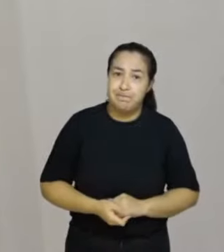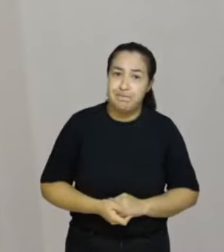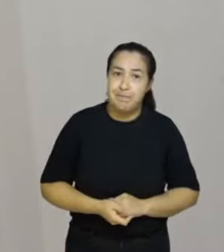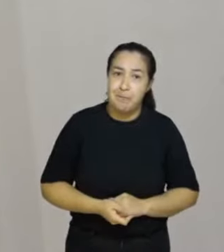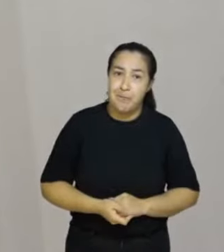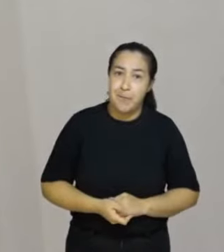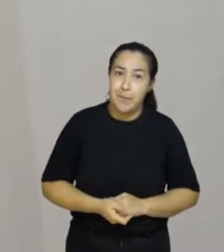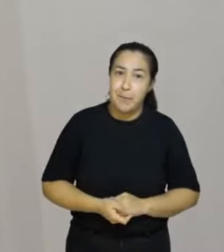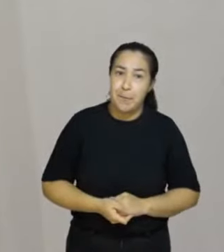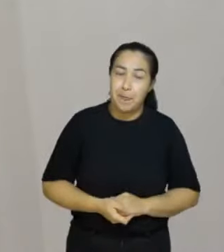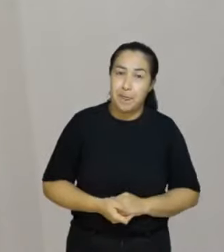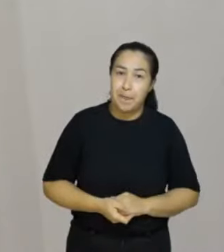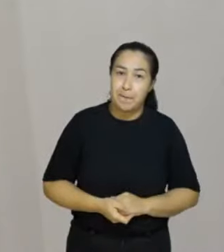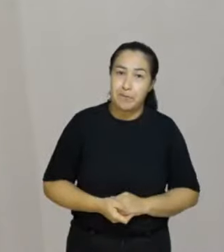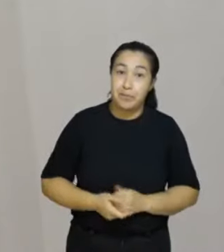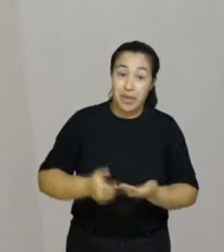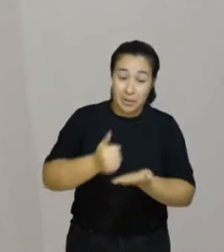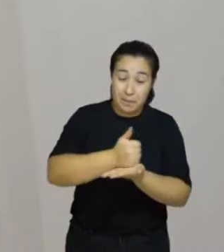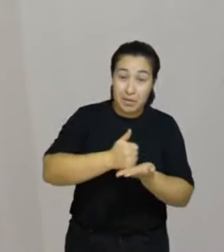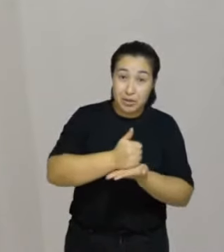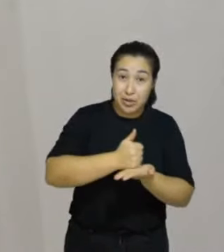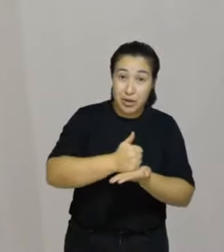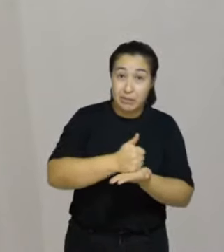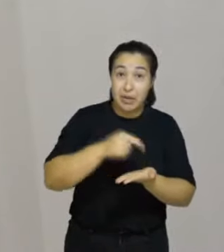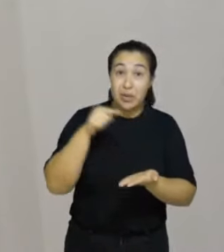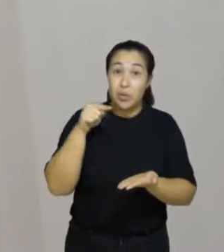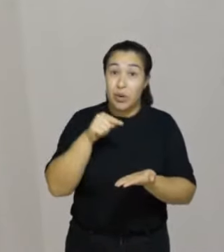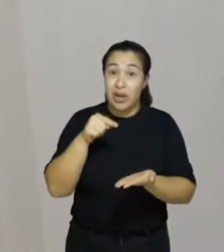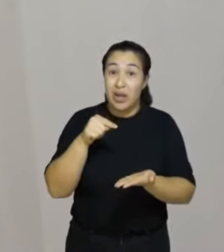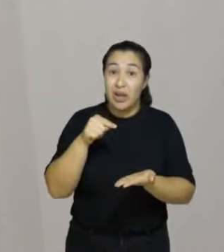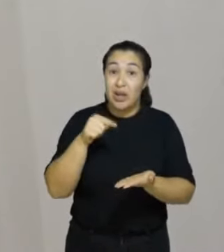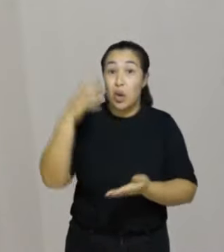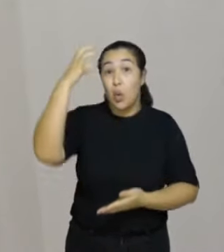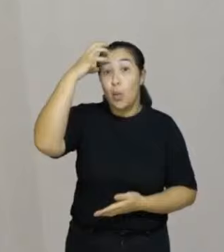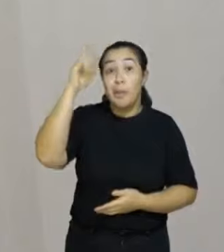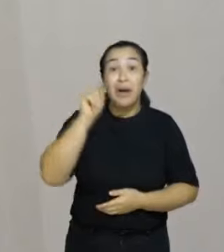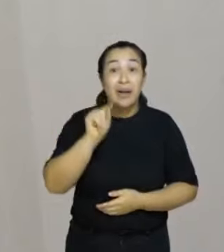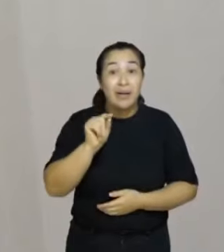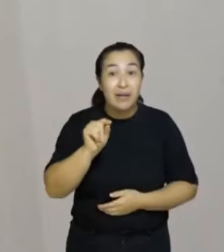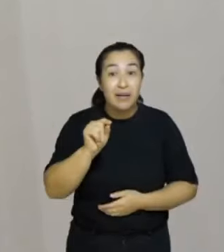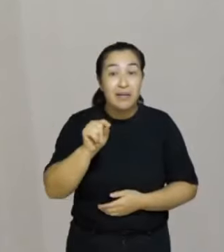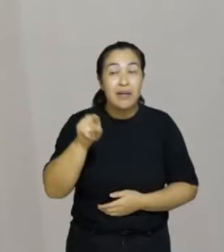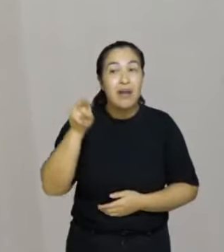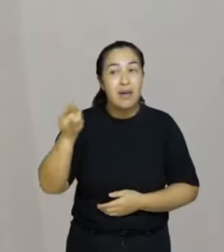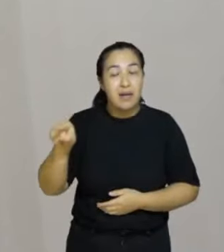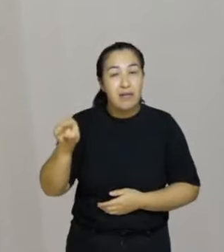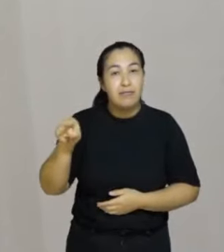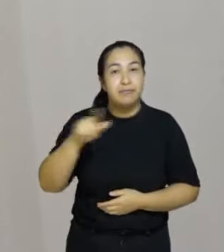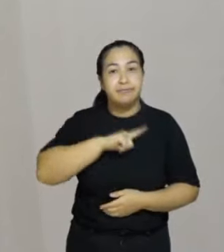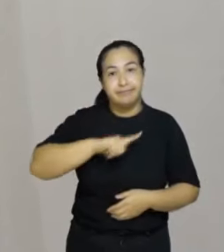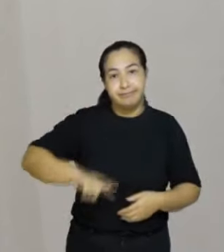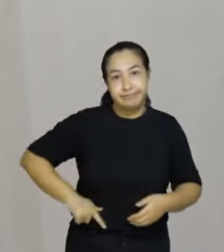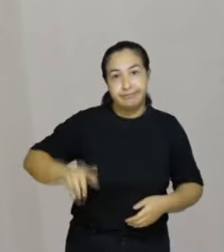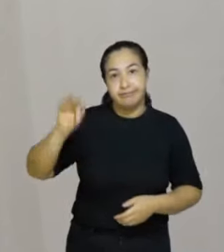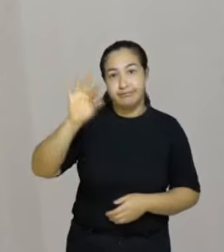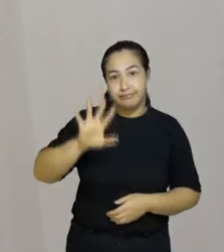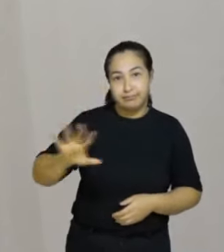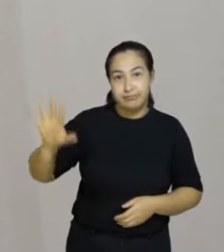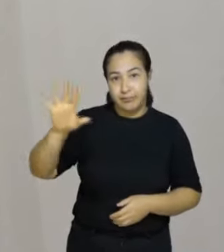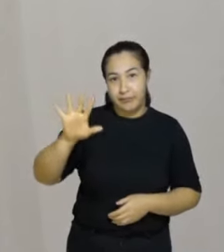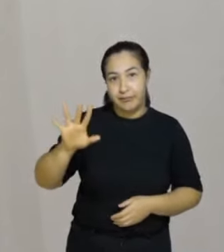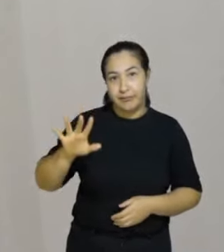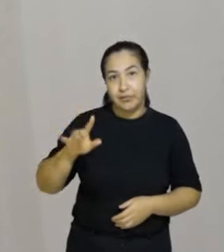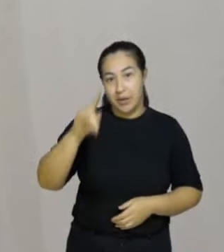dos medicamentos foi do governo federal, que mandou dizer ou remeteu